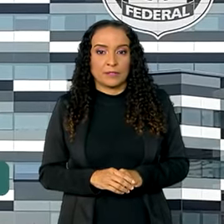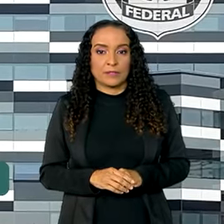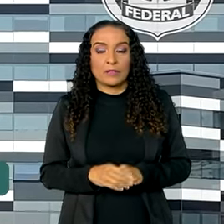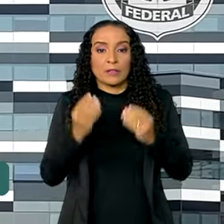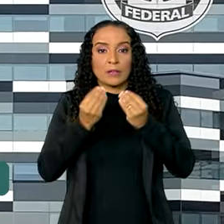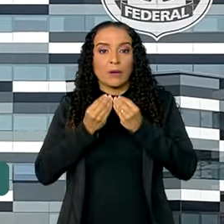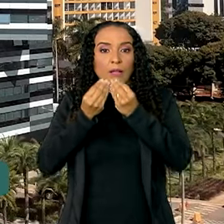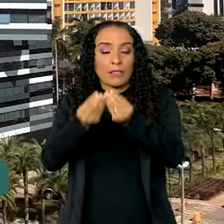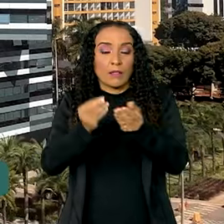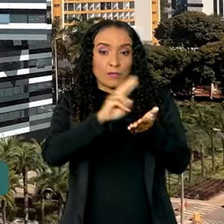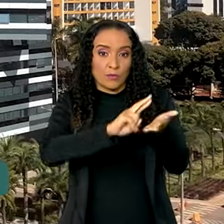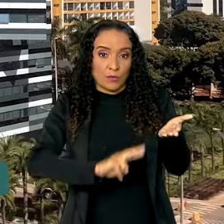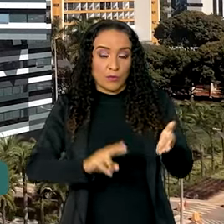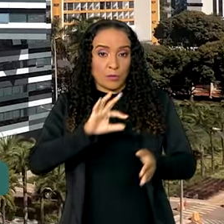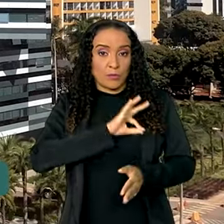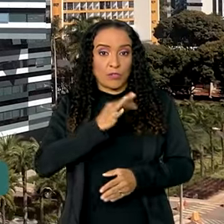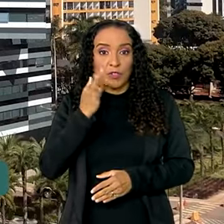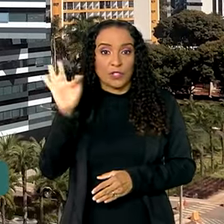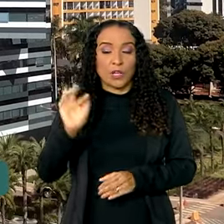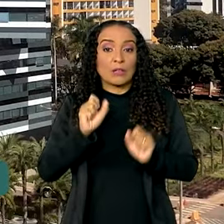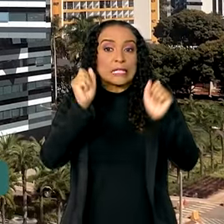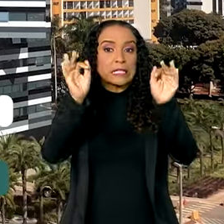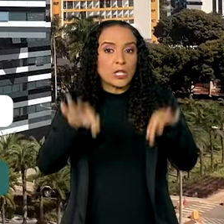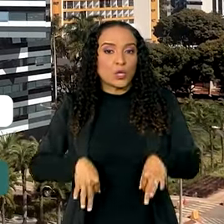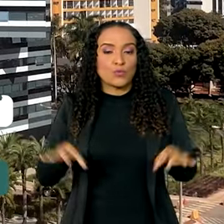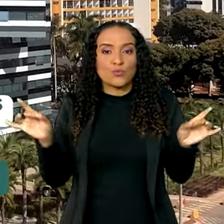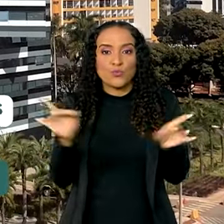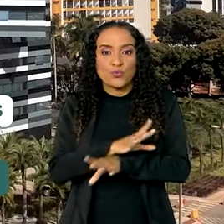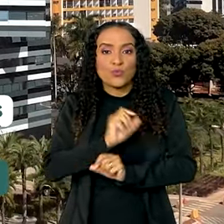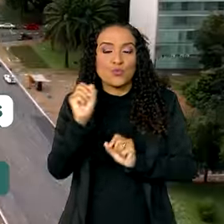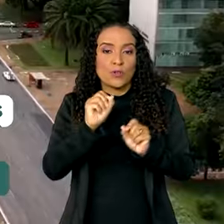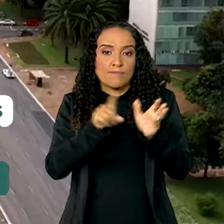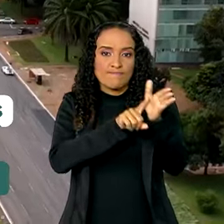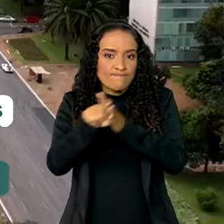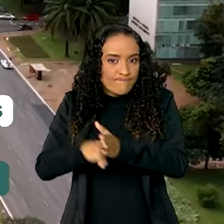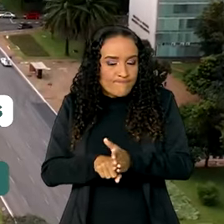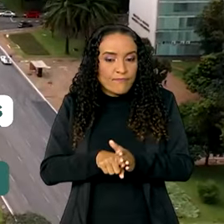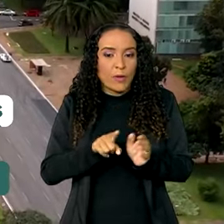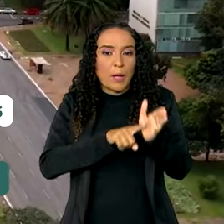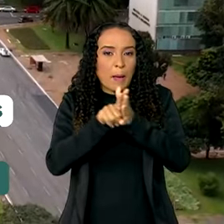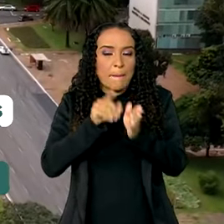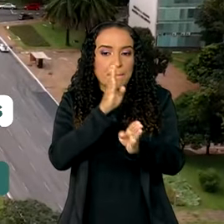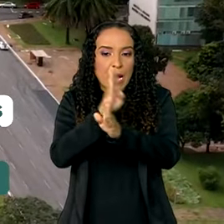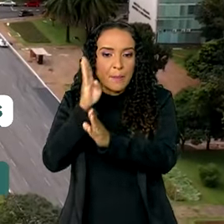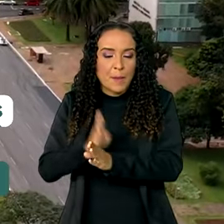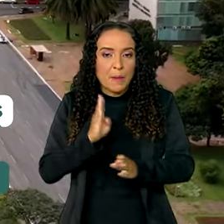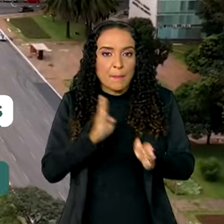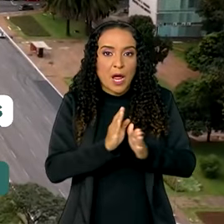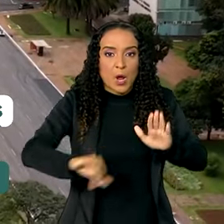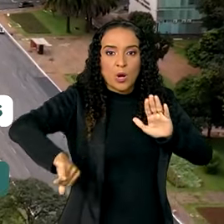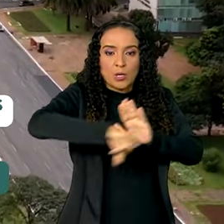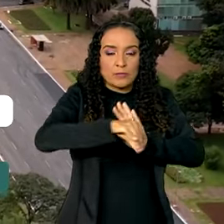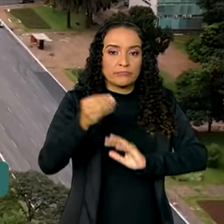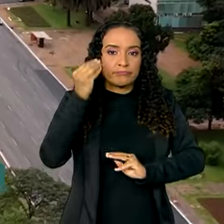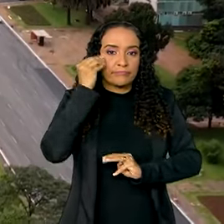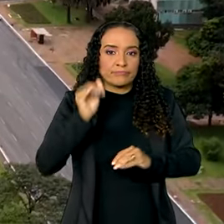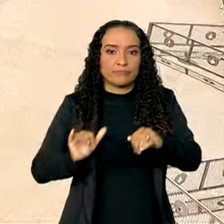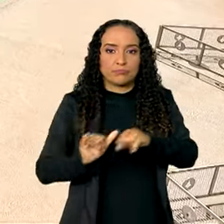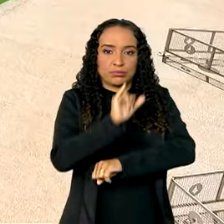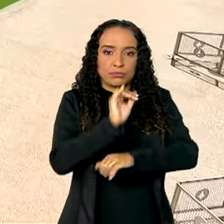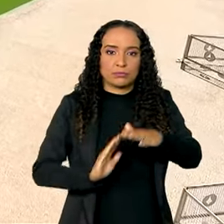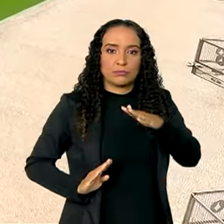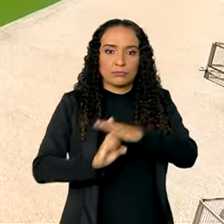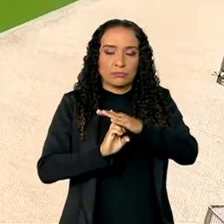Com a entrega do relatório, a Polícia Federal encerra as investigações que apuraram os crimes de tentativa de golpe de Estado